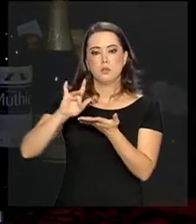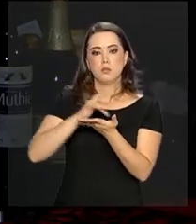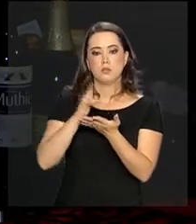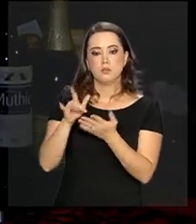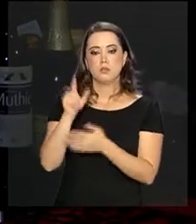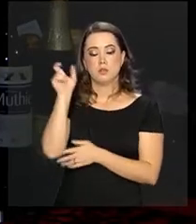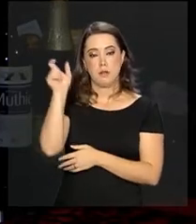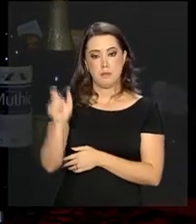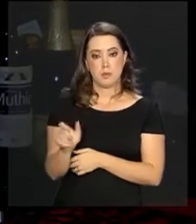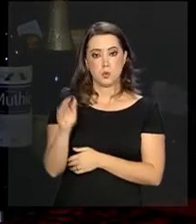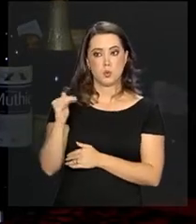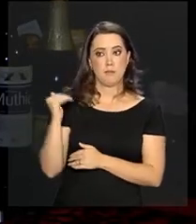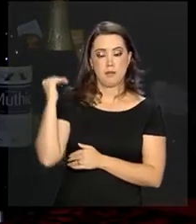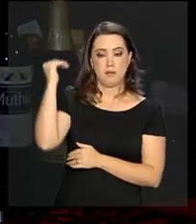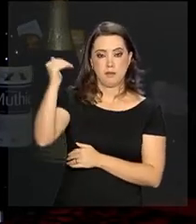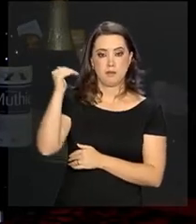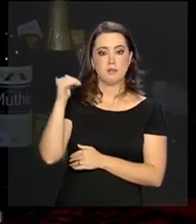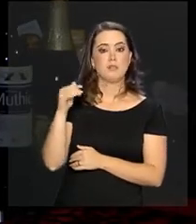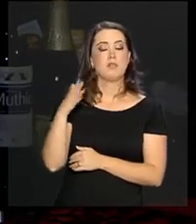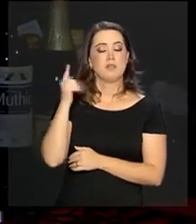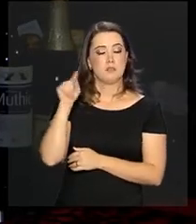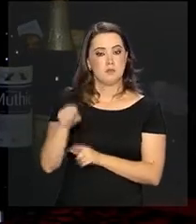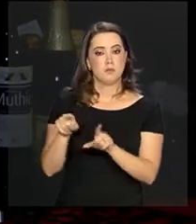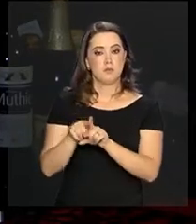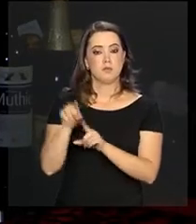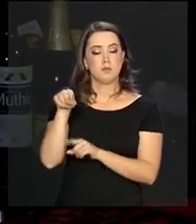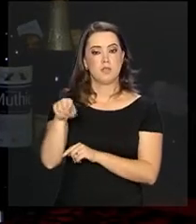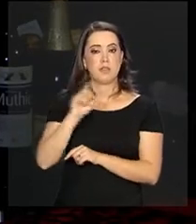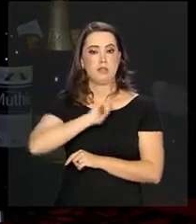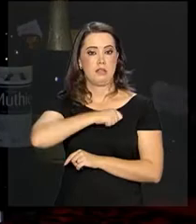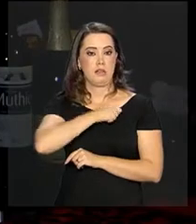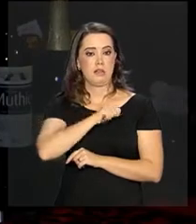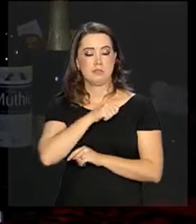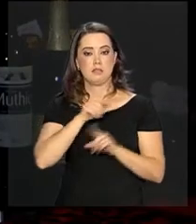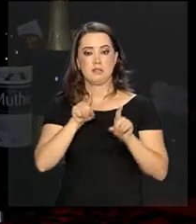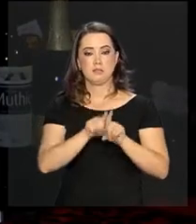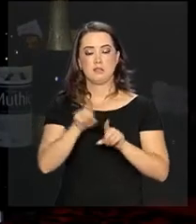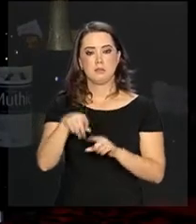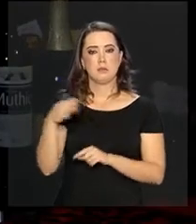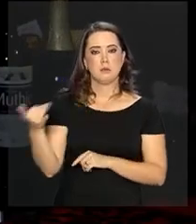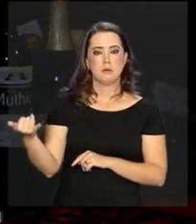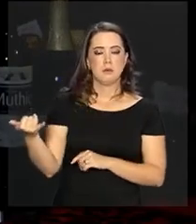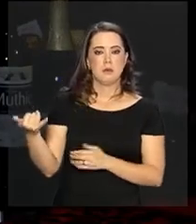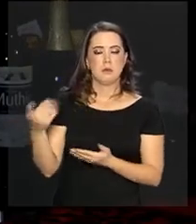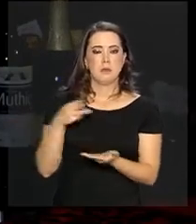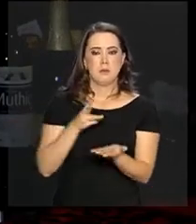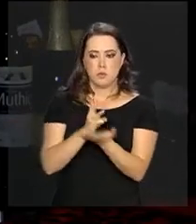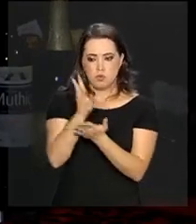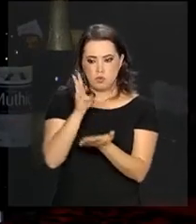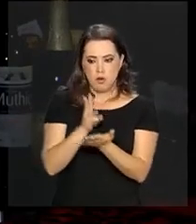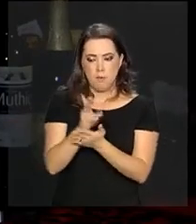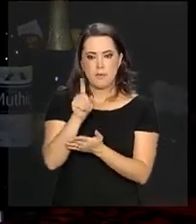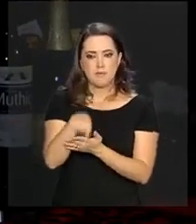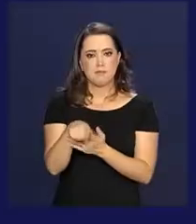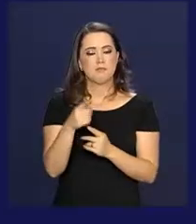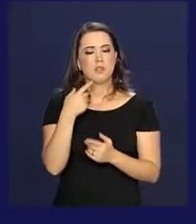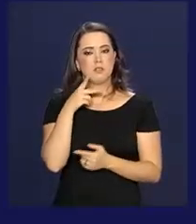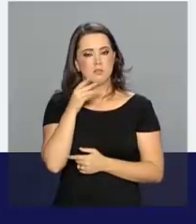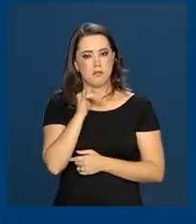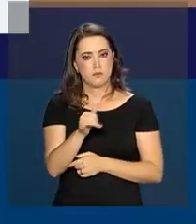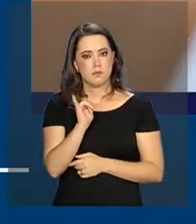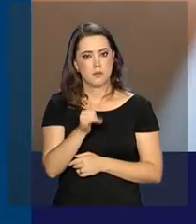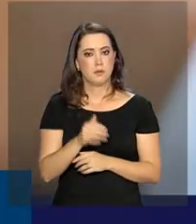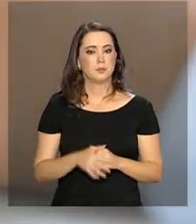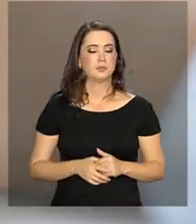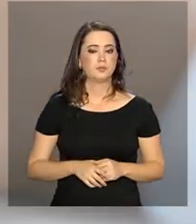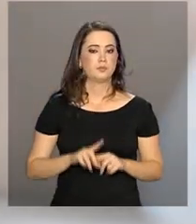E aí o agente máximo, lá da delegacia do centro da Ceilândia, acabou me dando intimação pelo WhatsApp. Mas